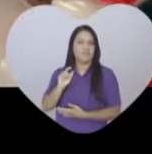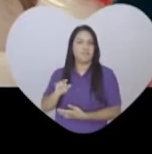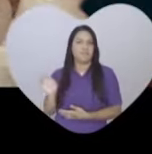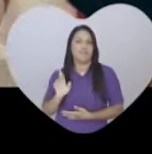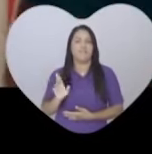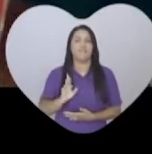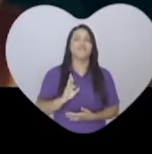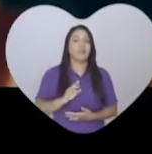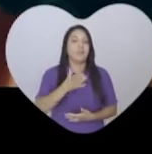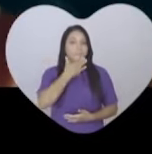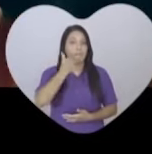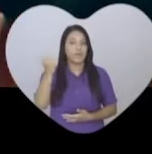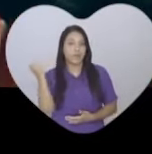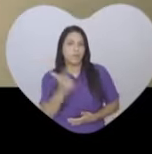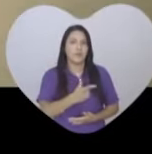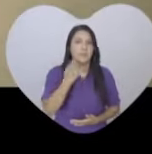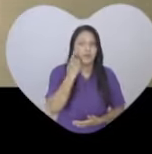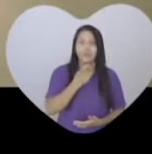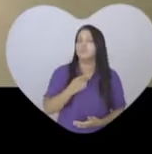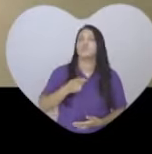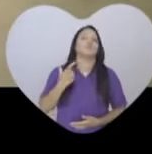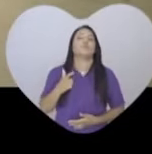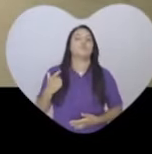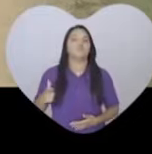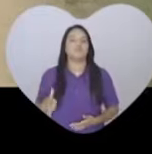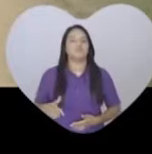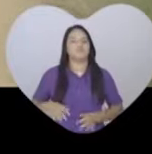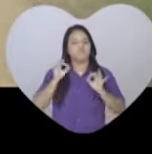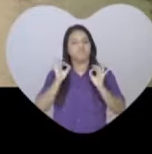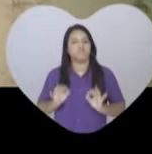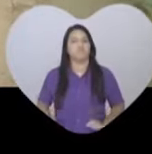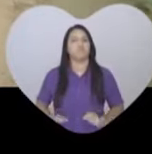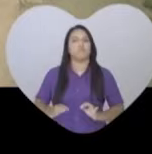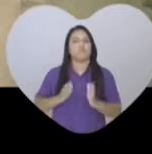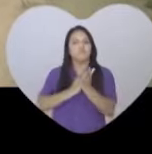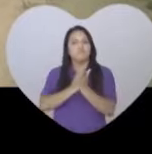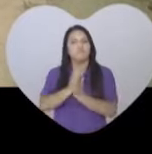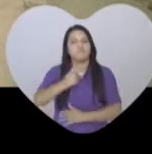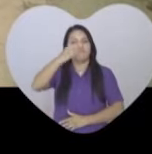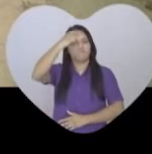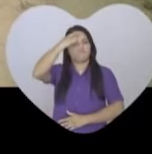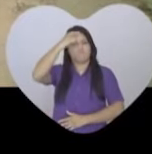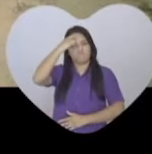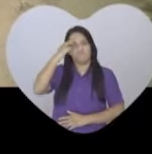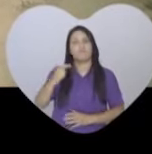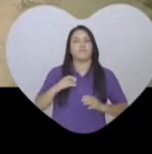quero, viu, Paulo Dantas? R$3.000 na mão. Melhor do que Paulo não tem. A sinceridade dele, honestidade.